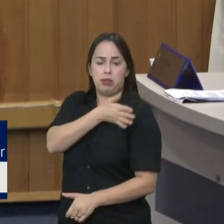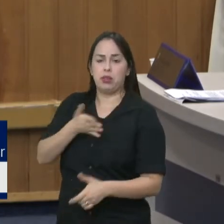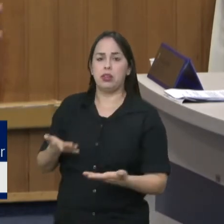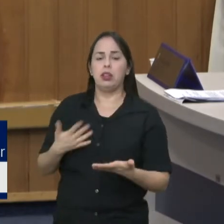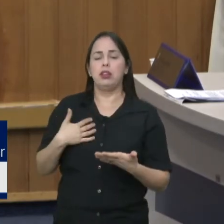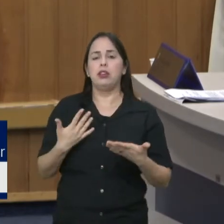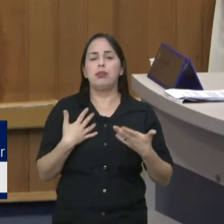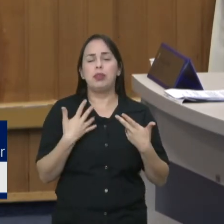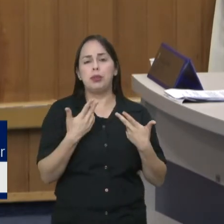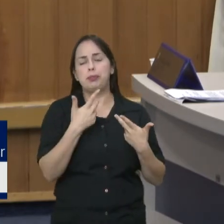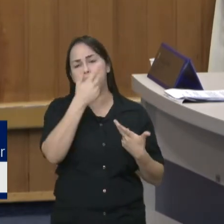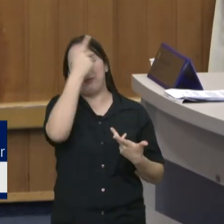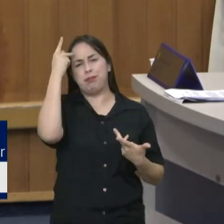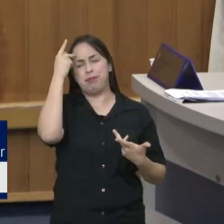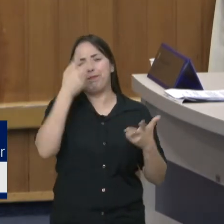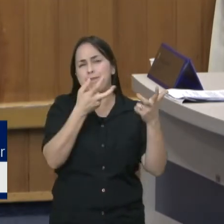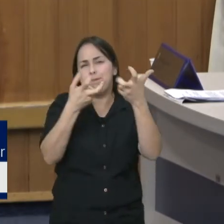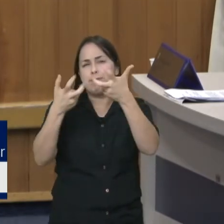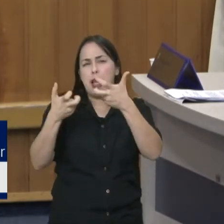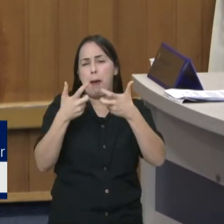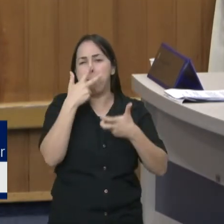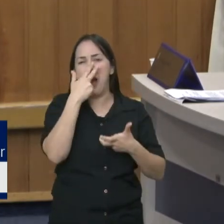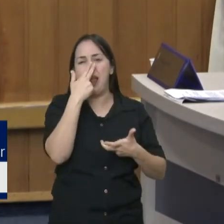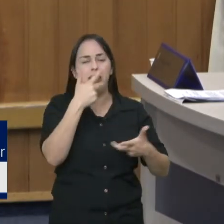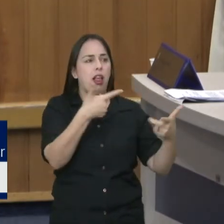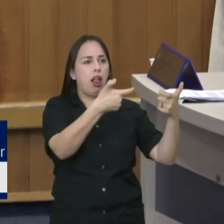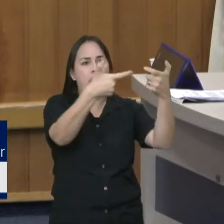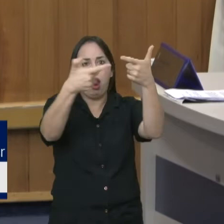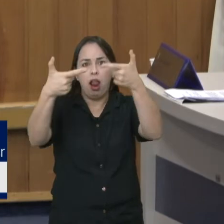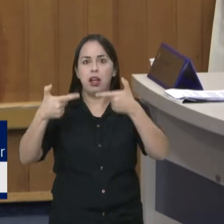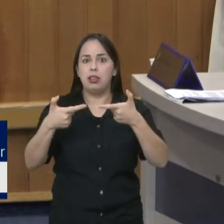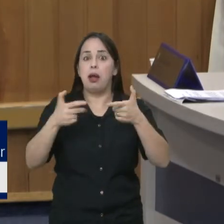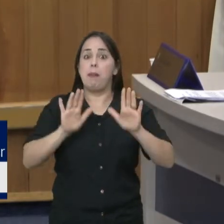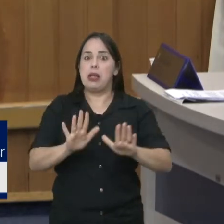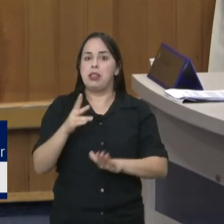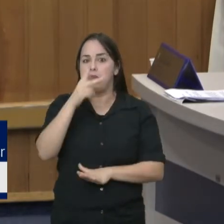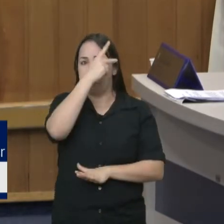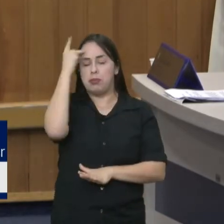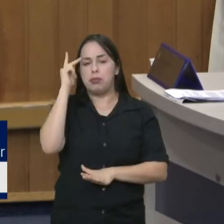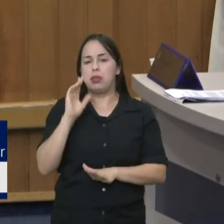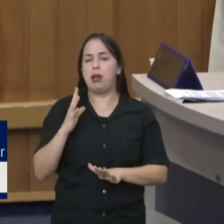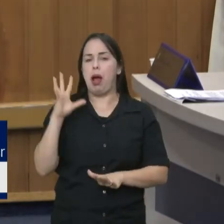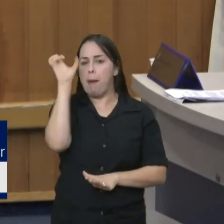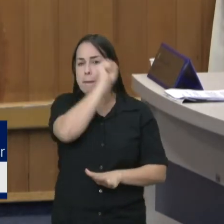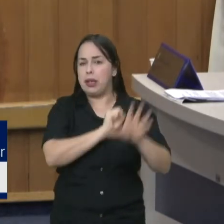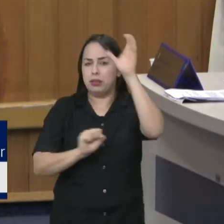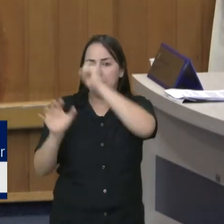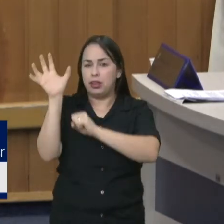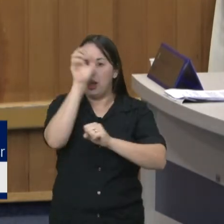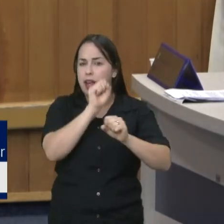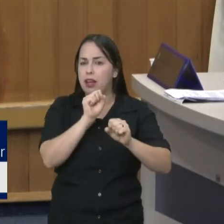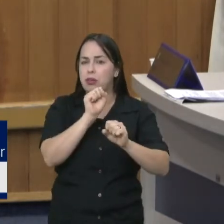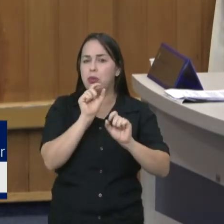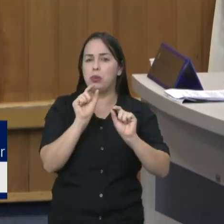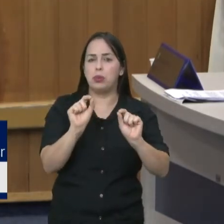guerra em todos os aspectos, né, mas as pessoas precisam aprender, perder um pouco, né, do aprendizado que tiveram de